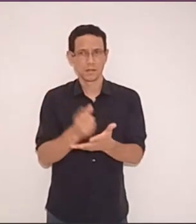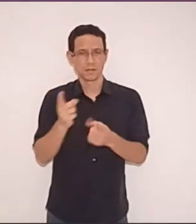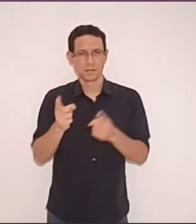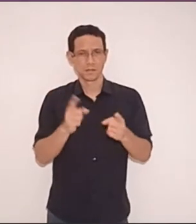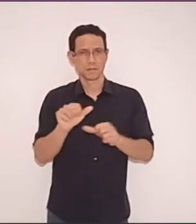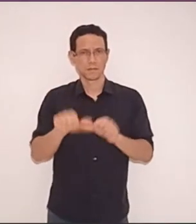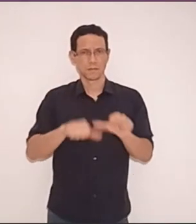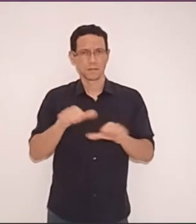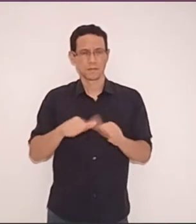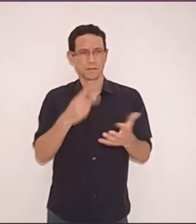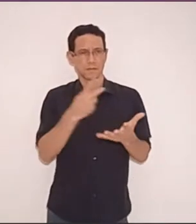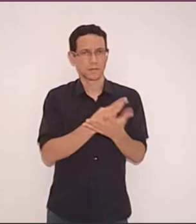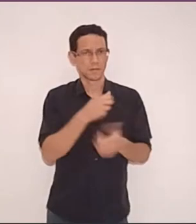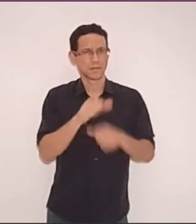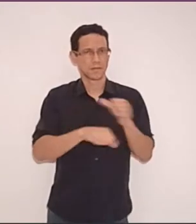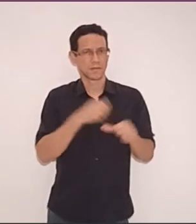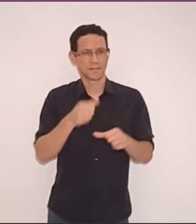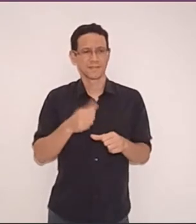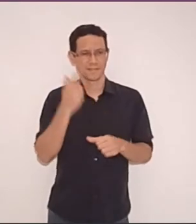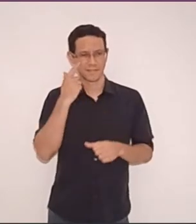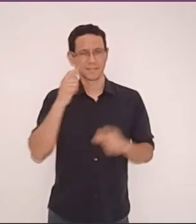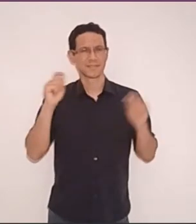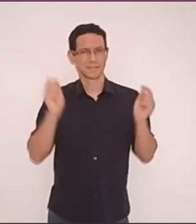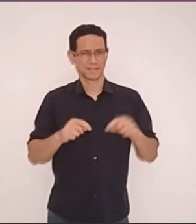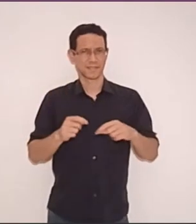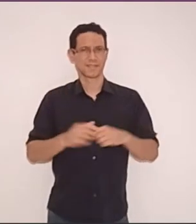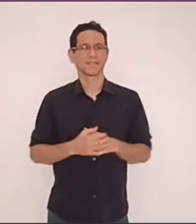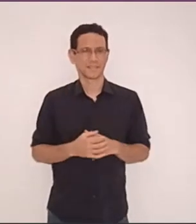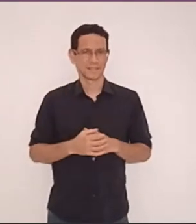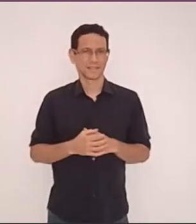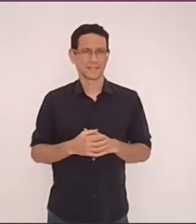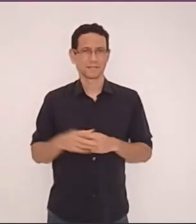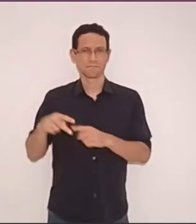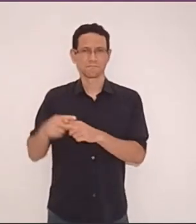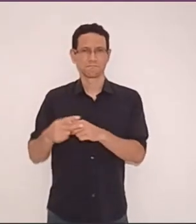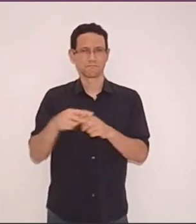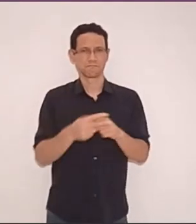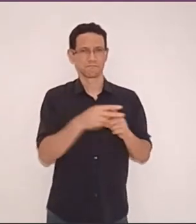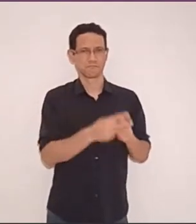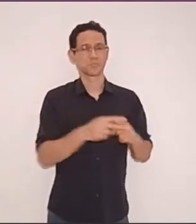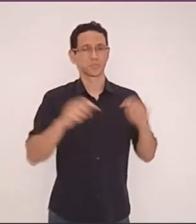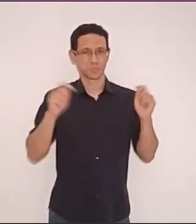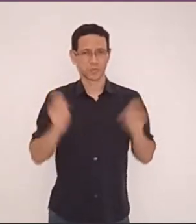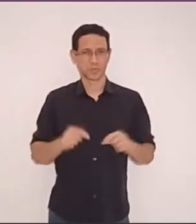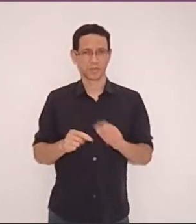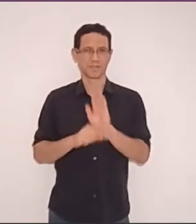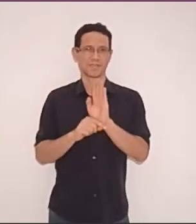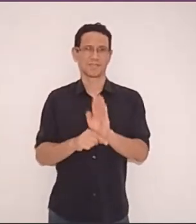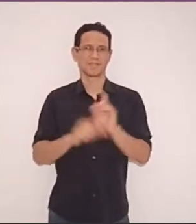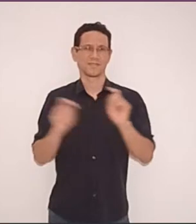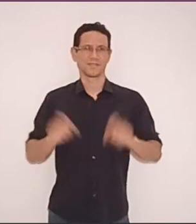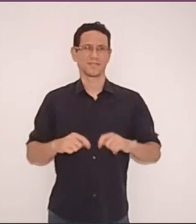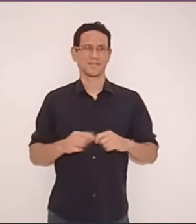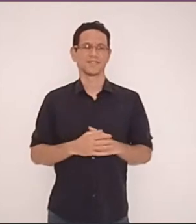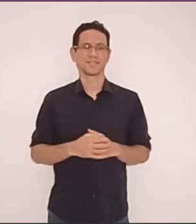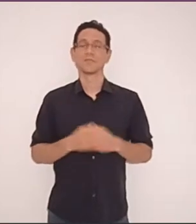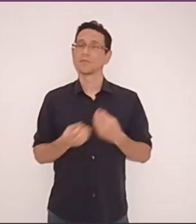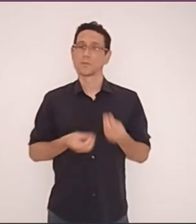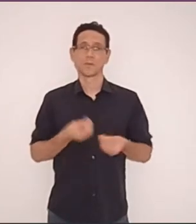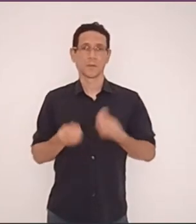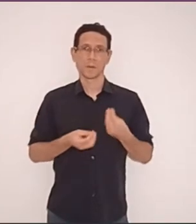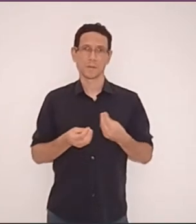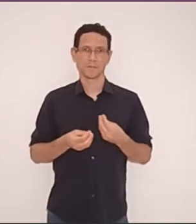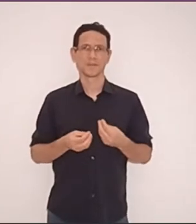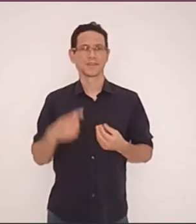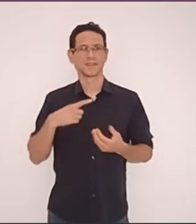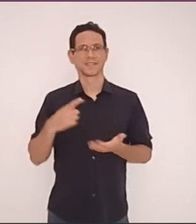forma é é mais que uma compensação a gente pode é reparar um erro de uma maneira como se separa